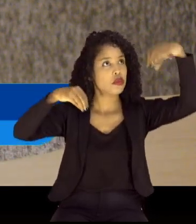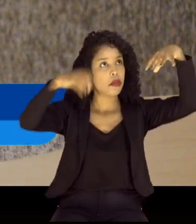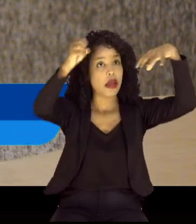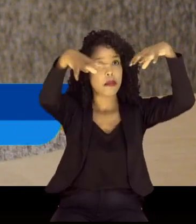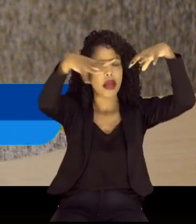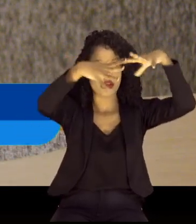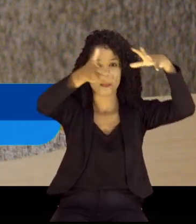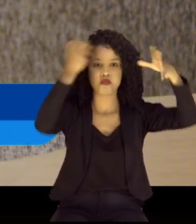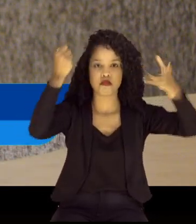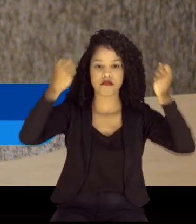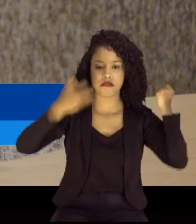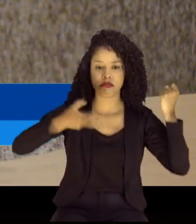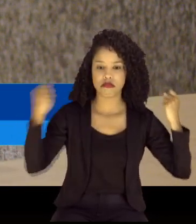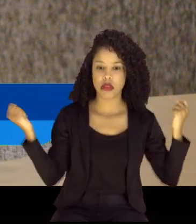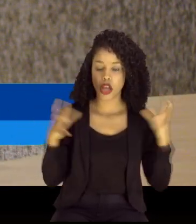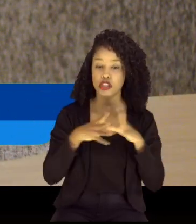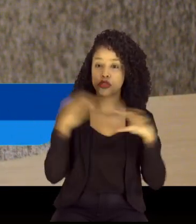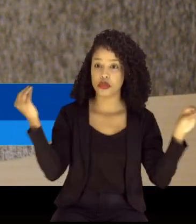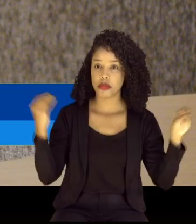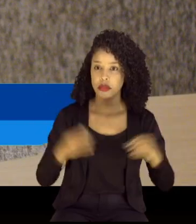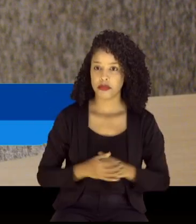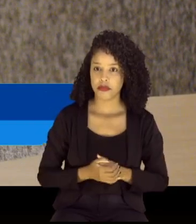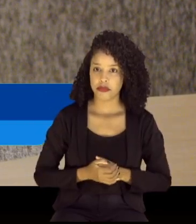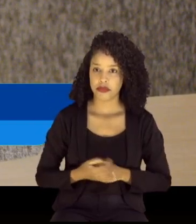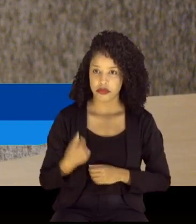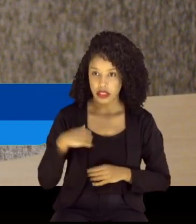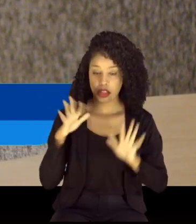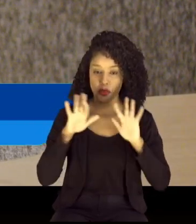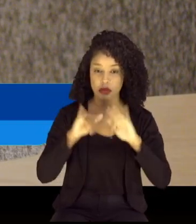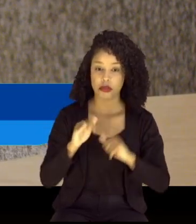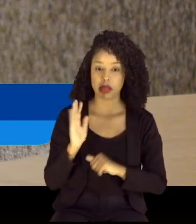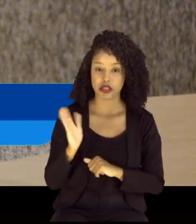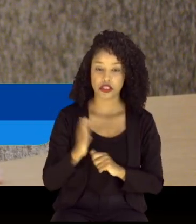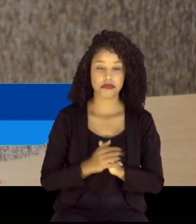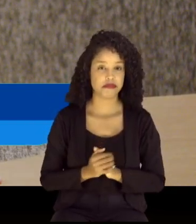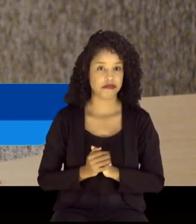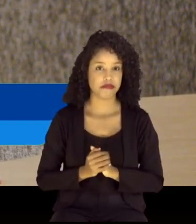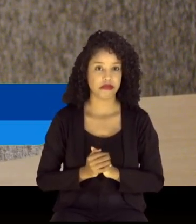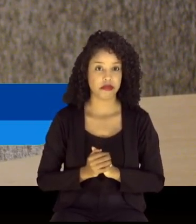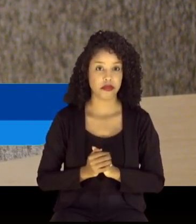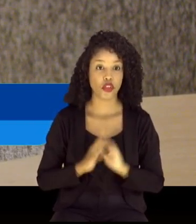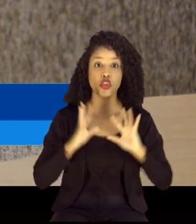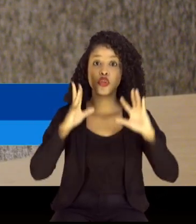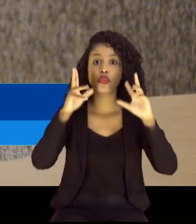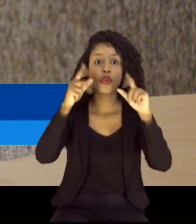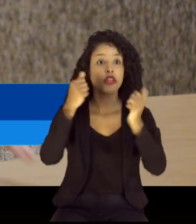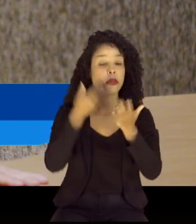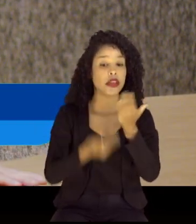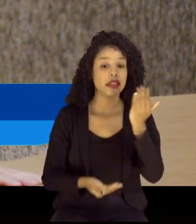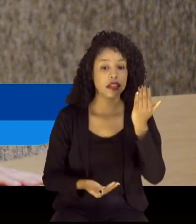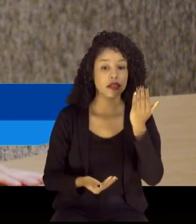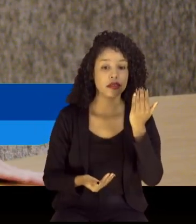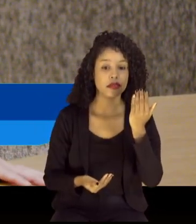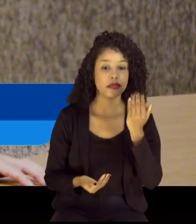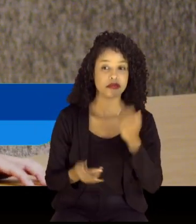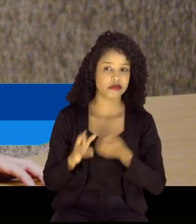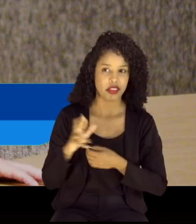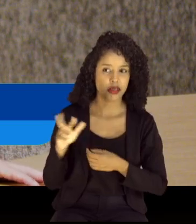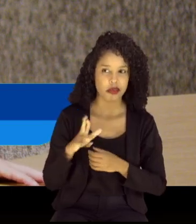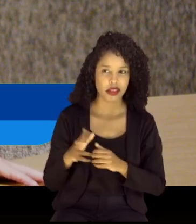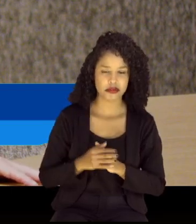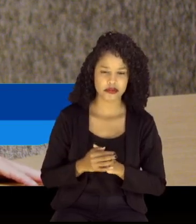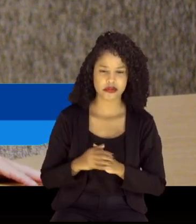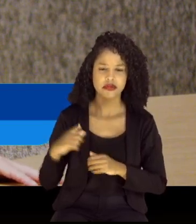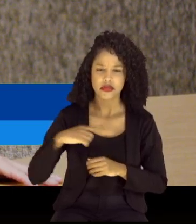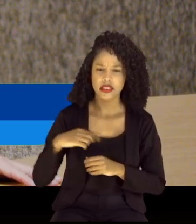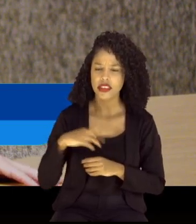pouquinho para trás. Mas vejam, eu vou acabar. Nem tudo está perdido. Também, né? Renato Russo, né? Nem tudo está